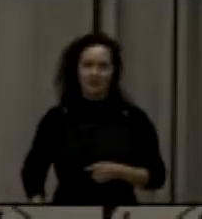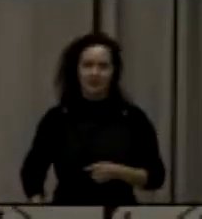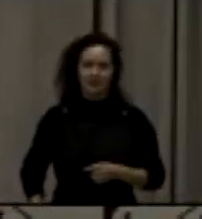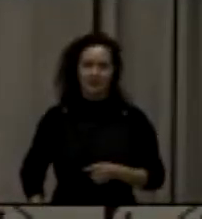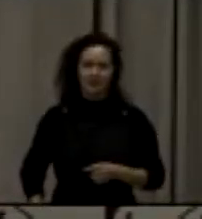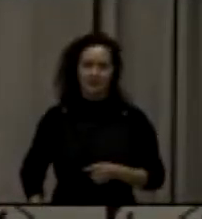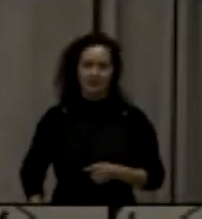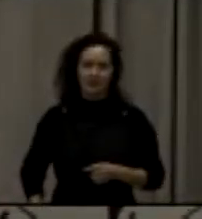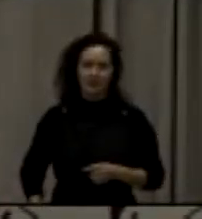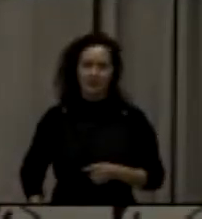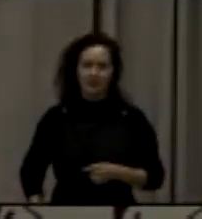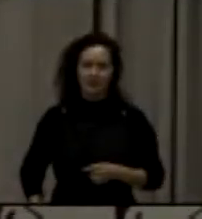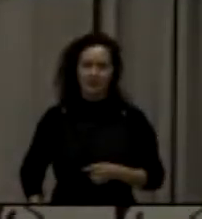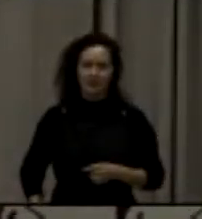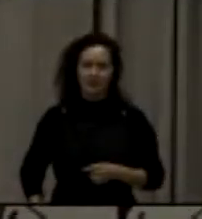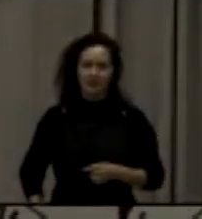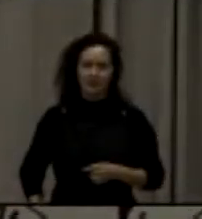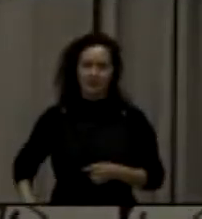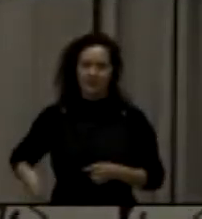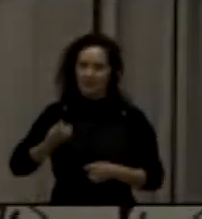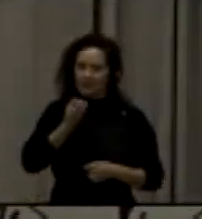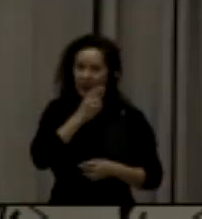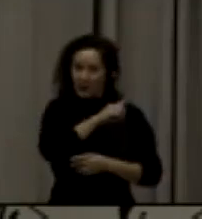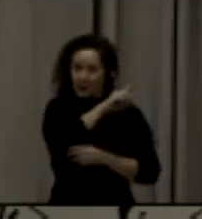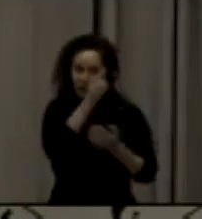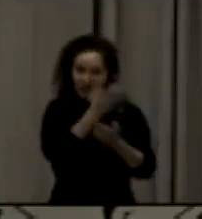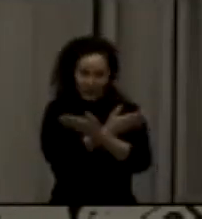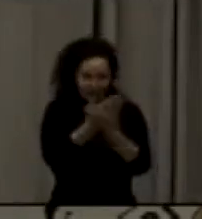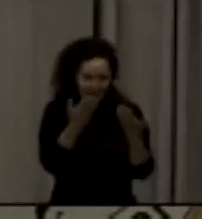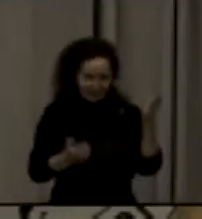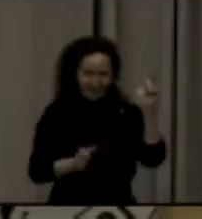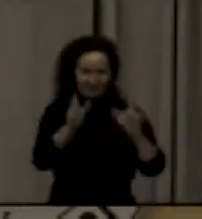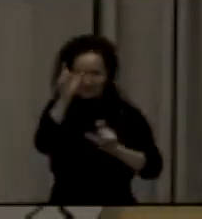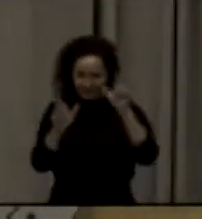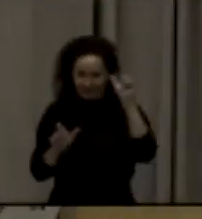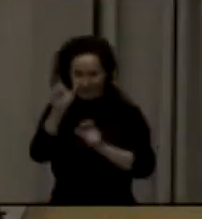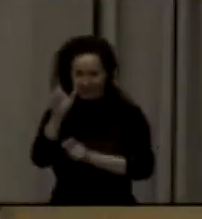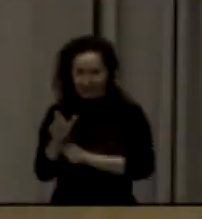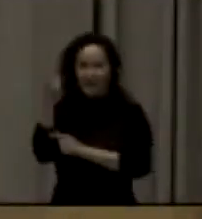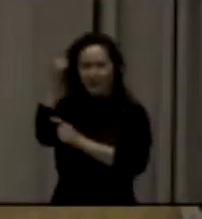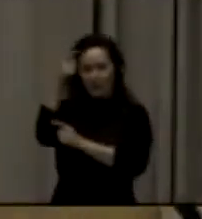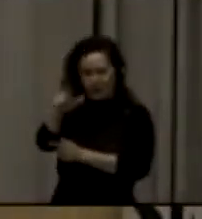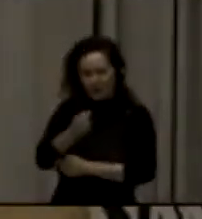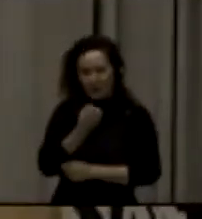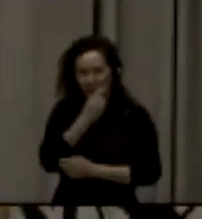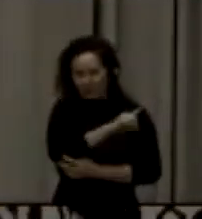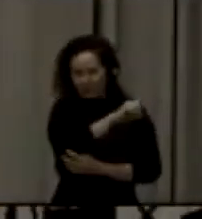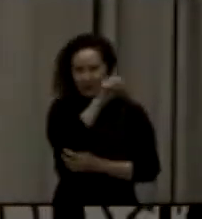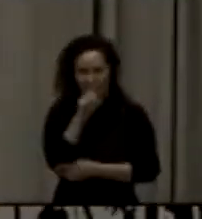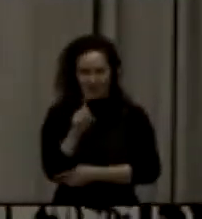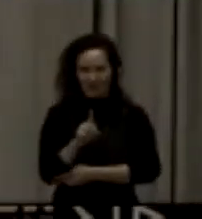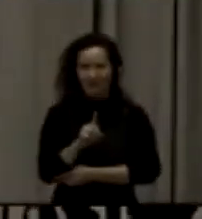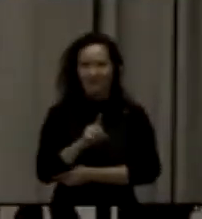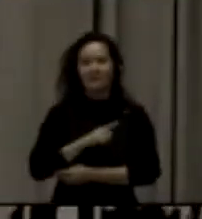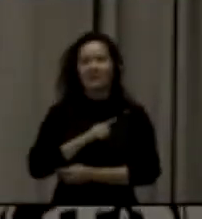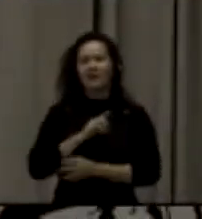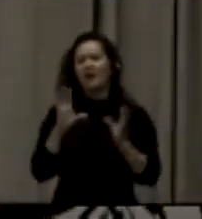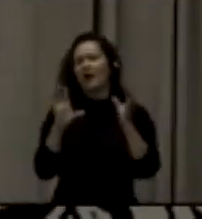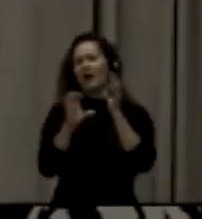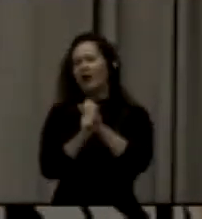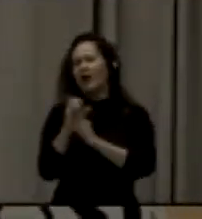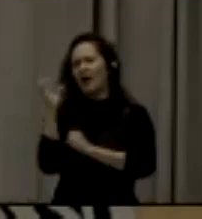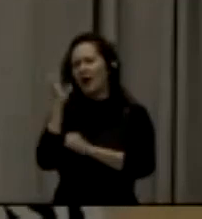Buenos dias. Bom dia a todos e todas, uma vez mais. Eu vou ser